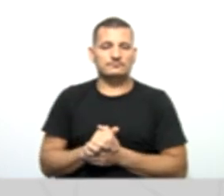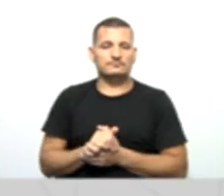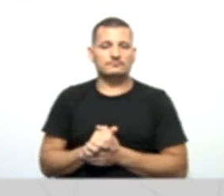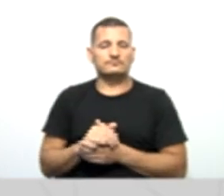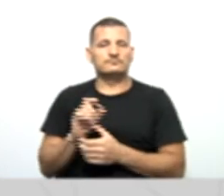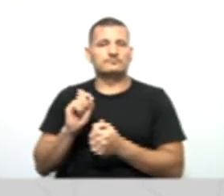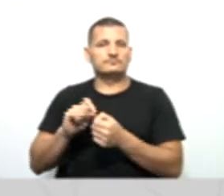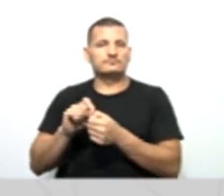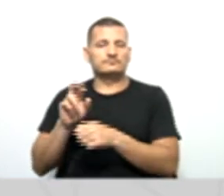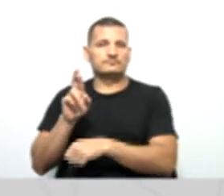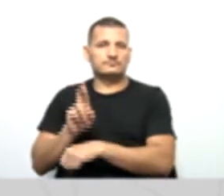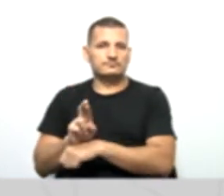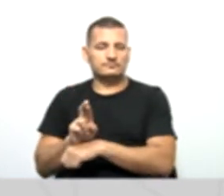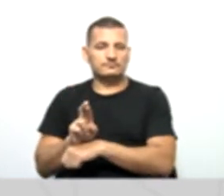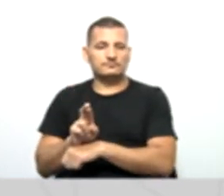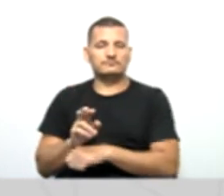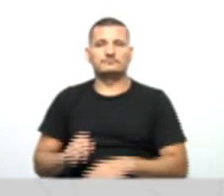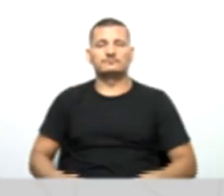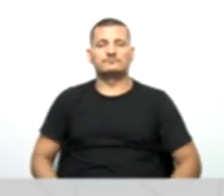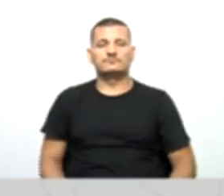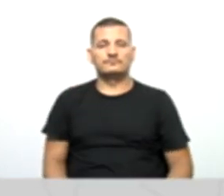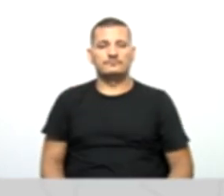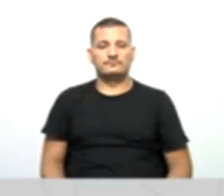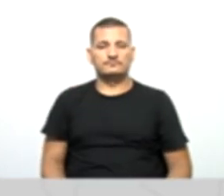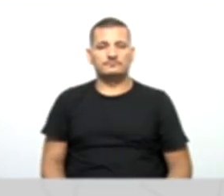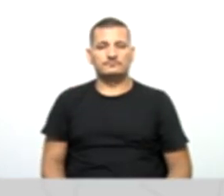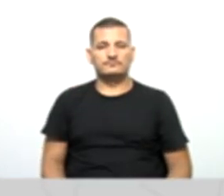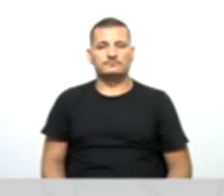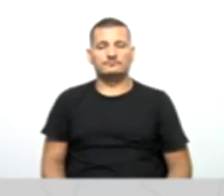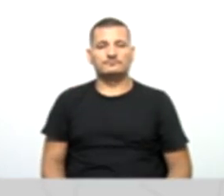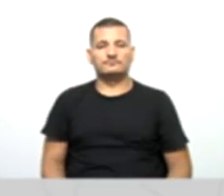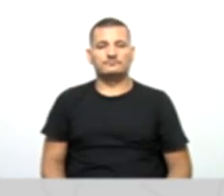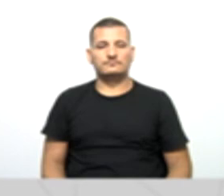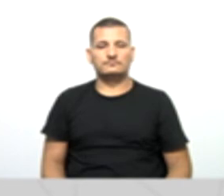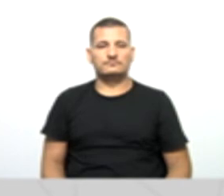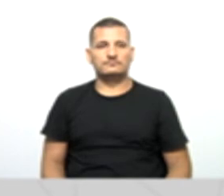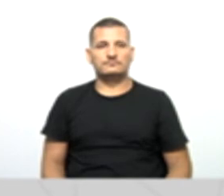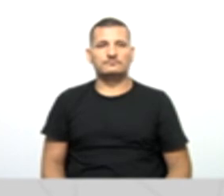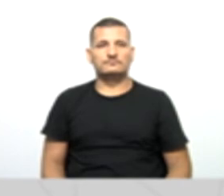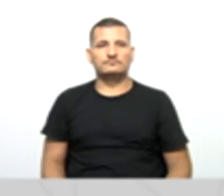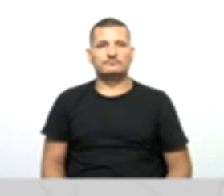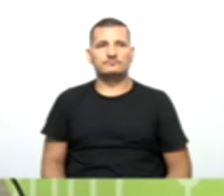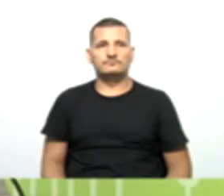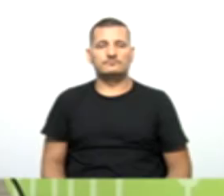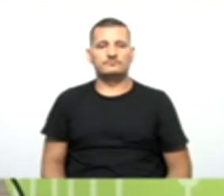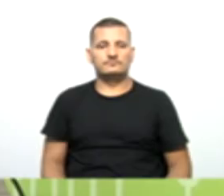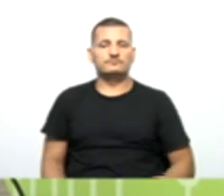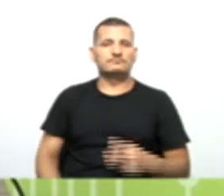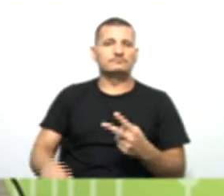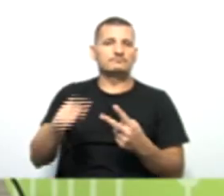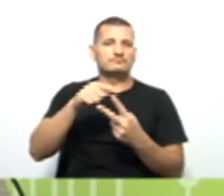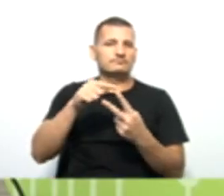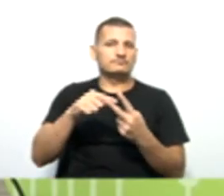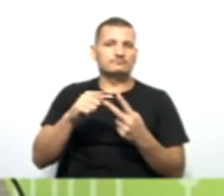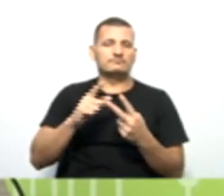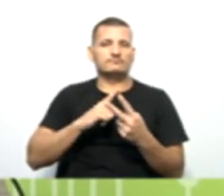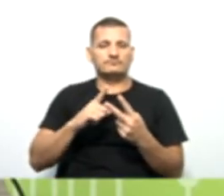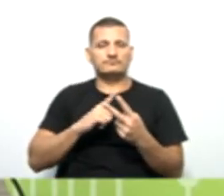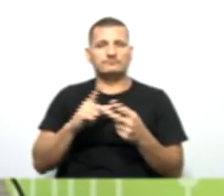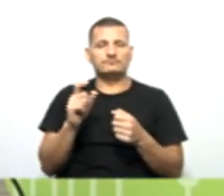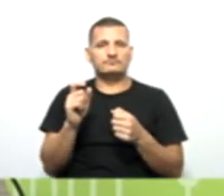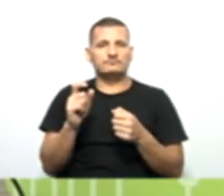e efetuar aí a minha reserva, tá, gente? São as duas formas que a gente tem